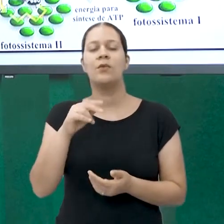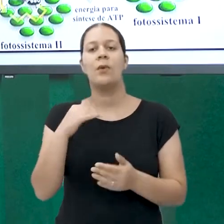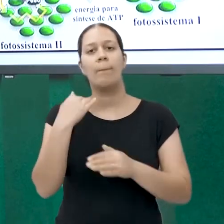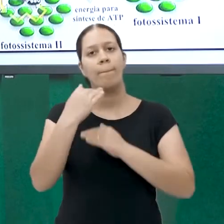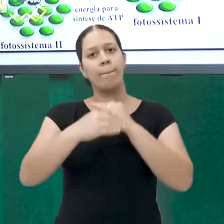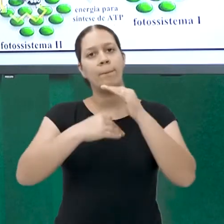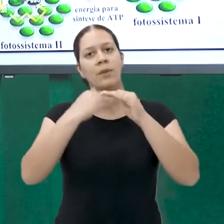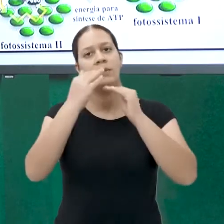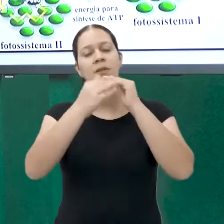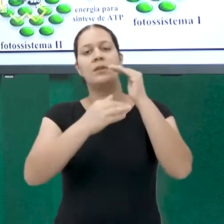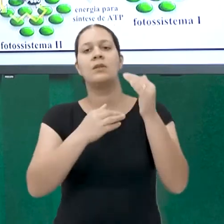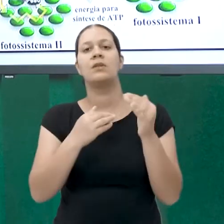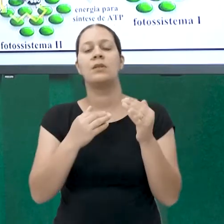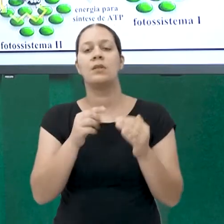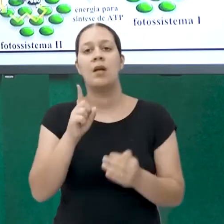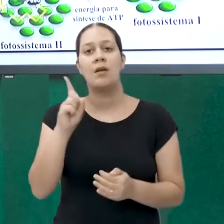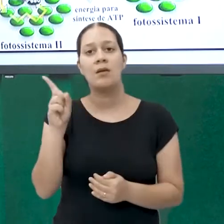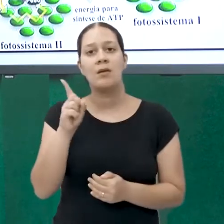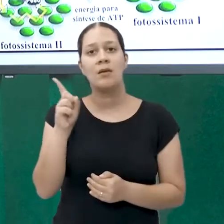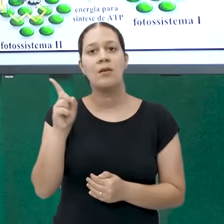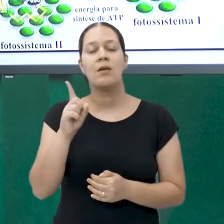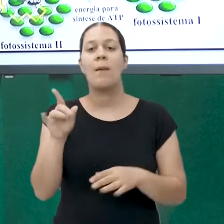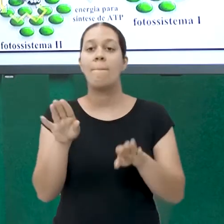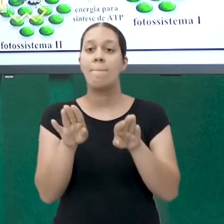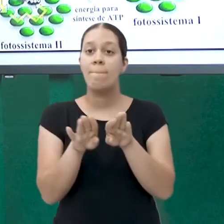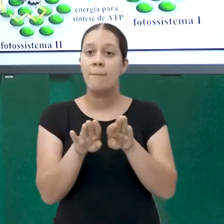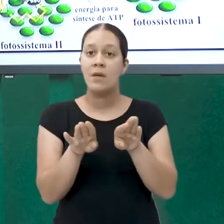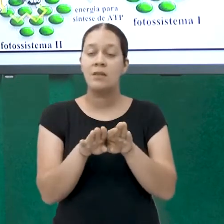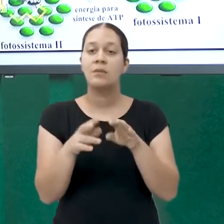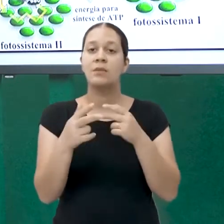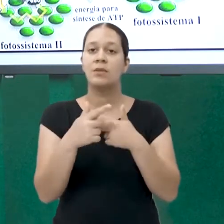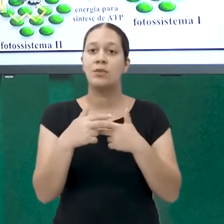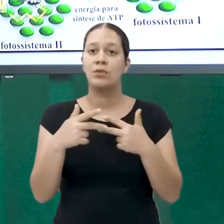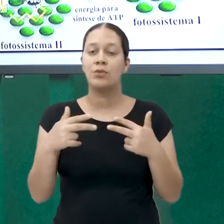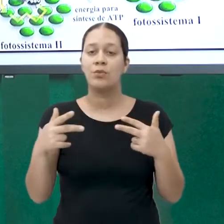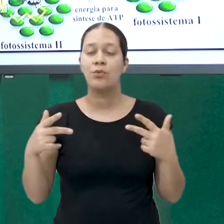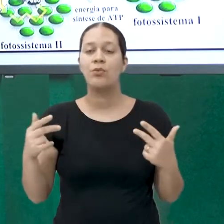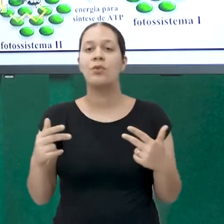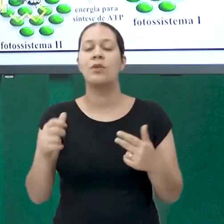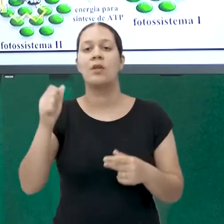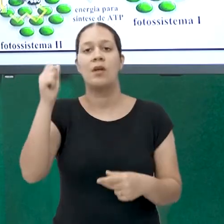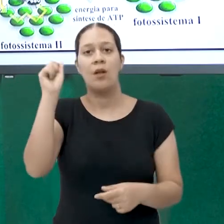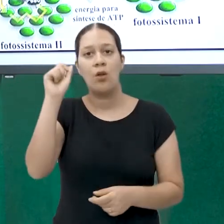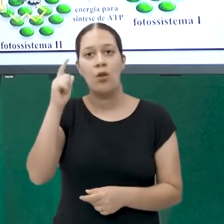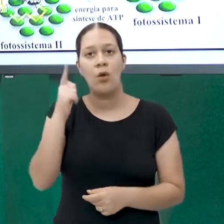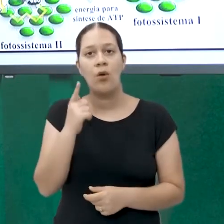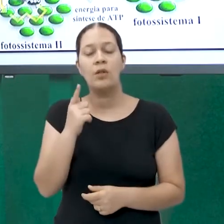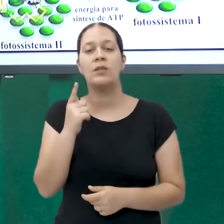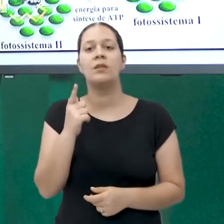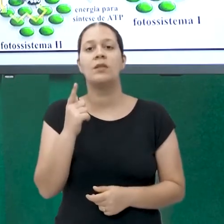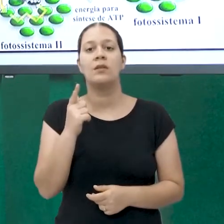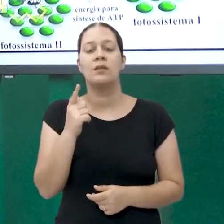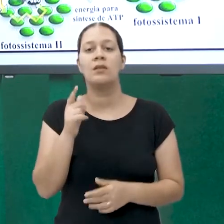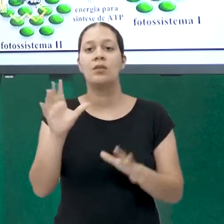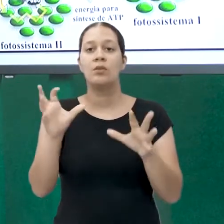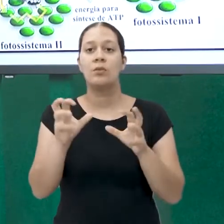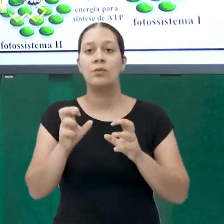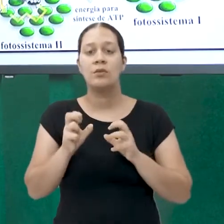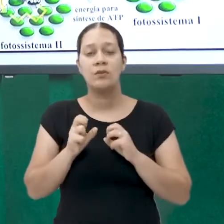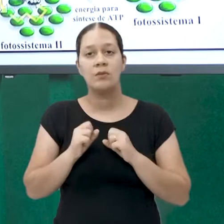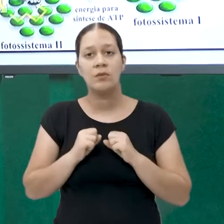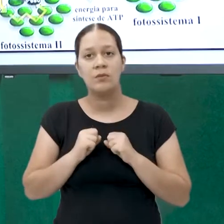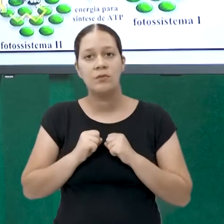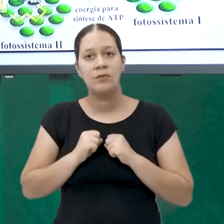Os elétrons vão passando ali e ativando, tá? Aqui é a mesma coisa. Essa energia luminosa vai chegando, os elétrons que vêm chegando nessa